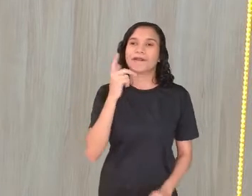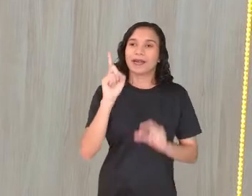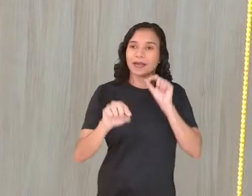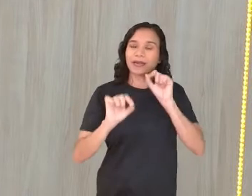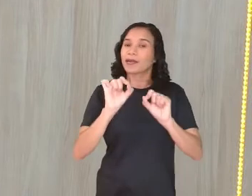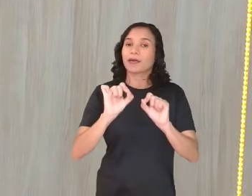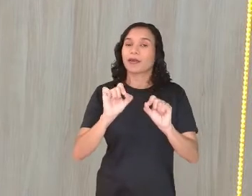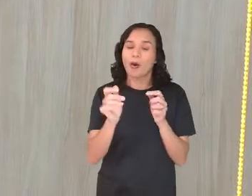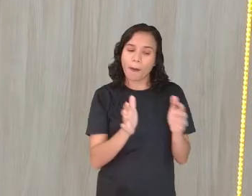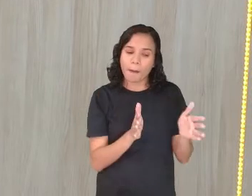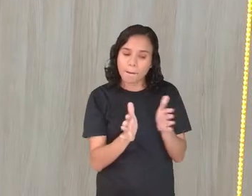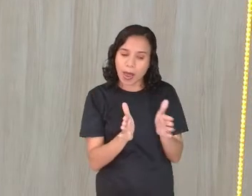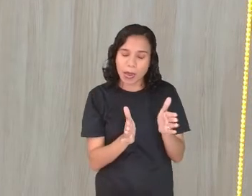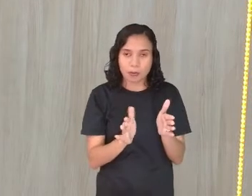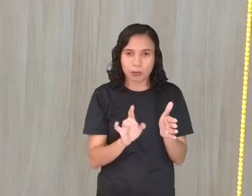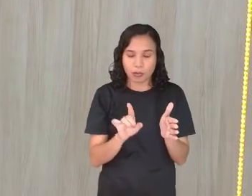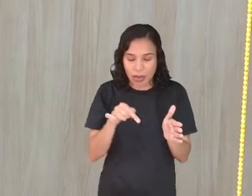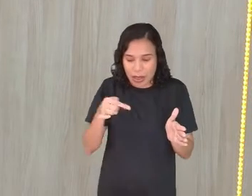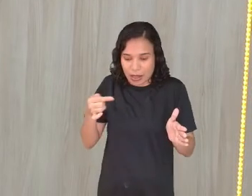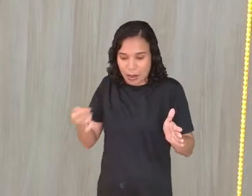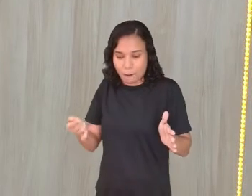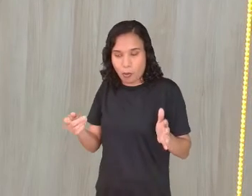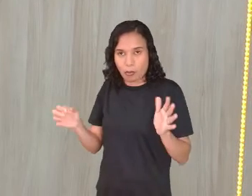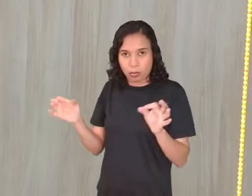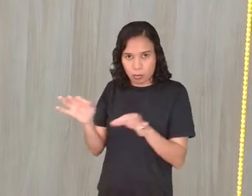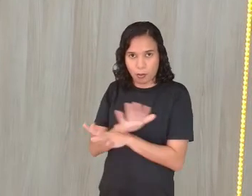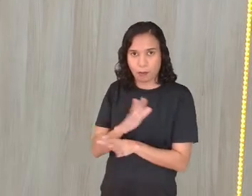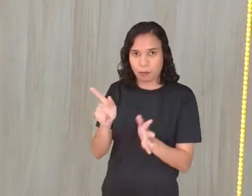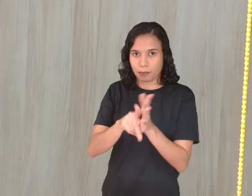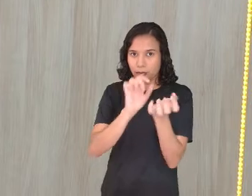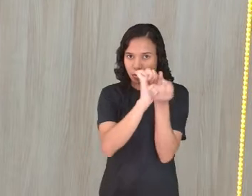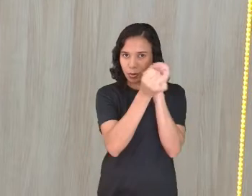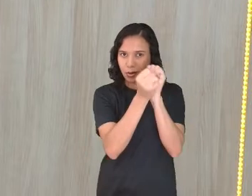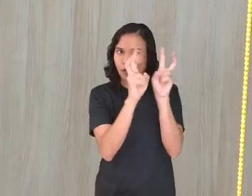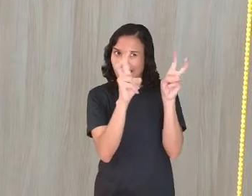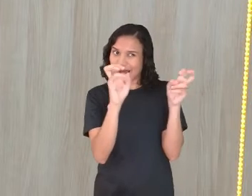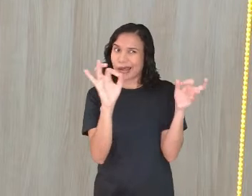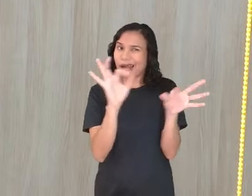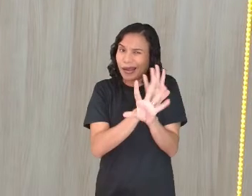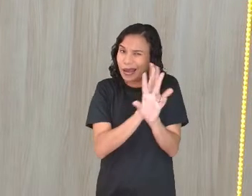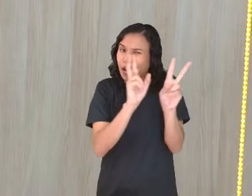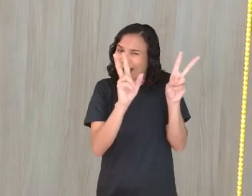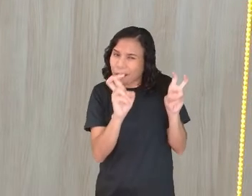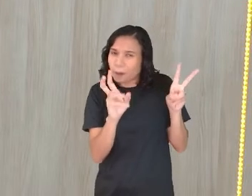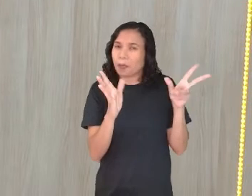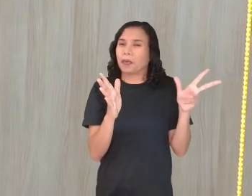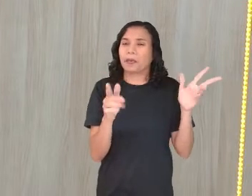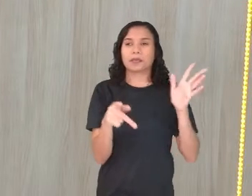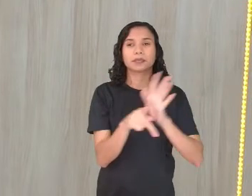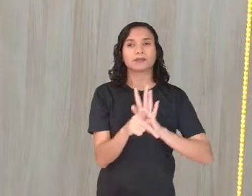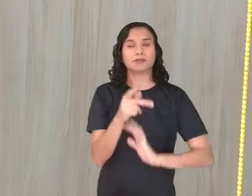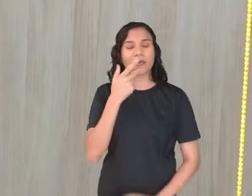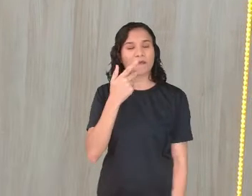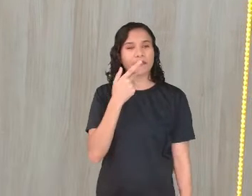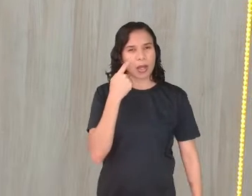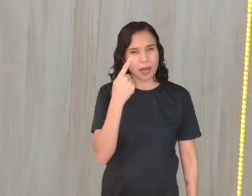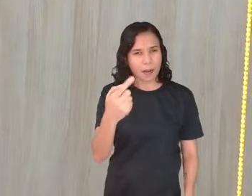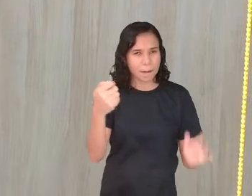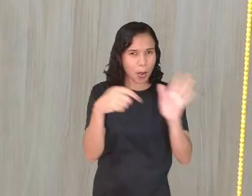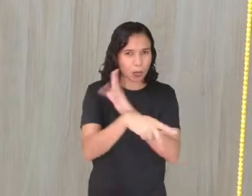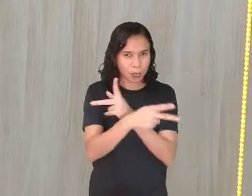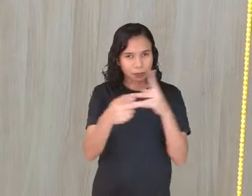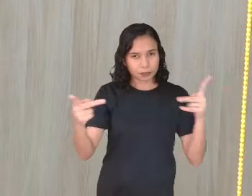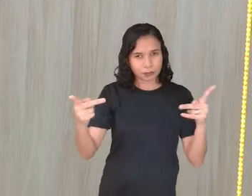do período ali pós a abolição da escravidão. E a gente já deixa essa provocação, essa